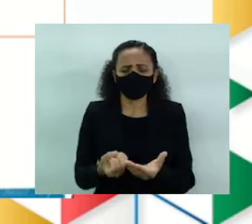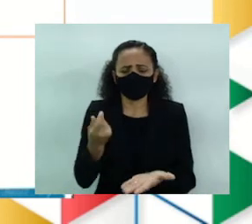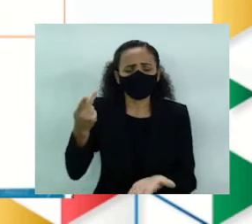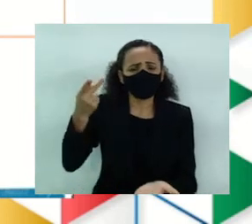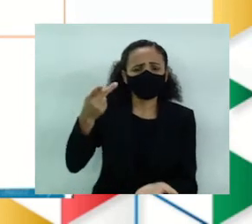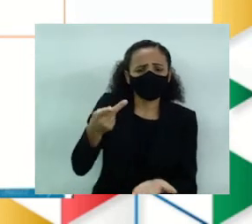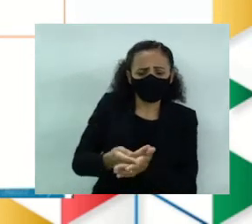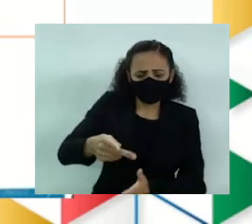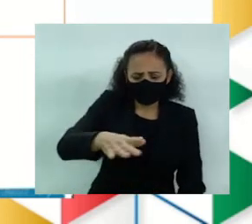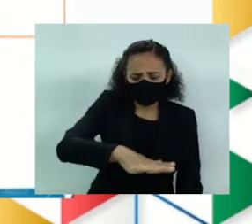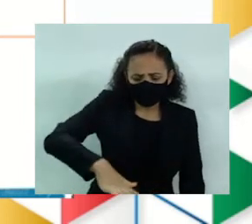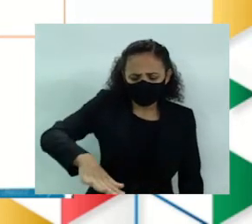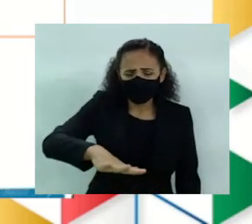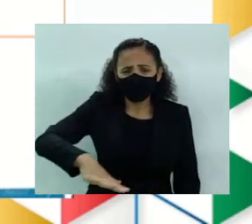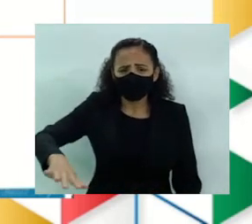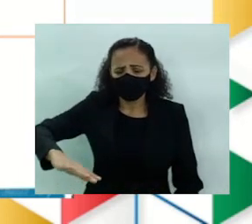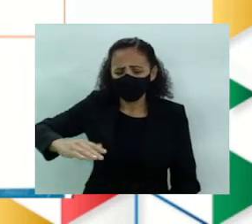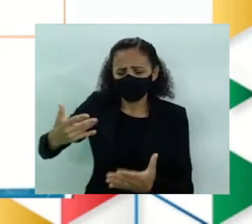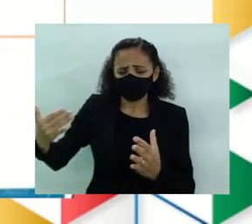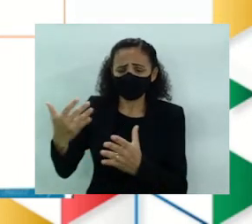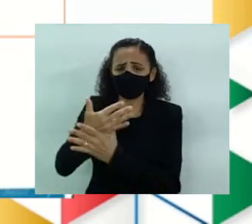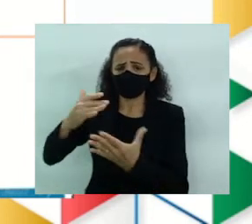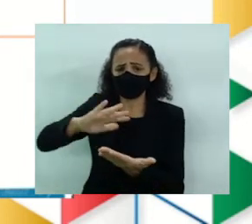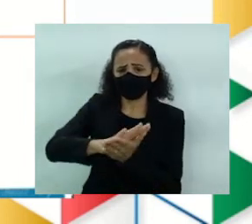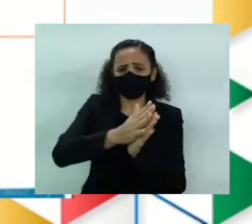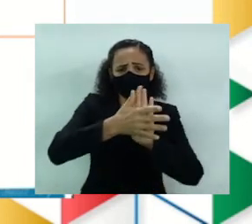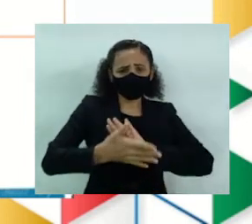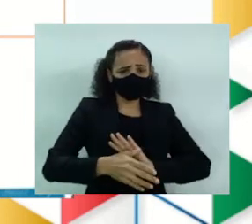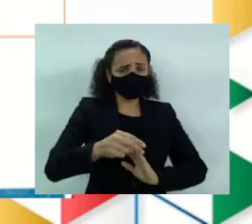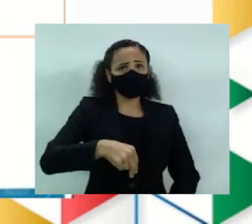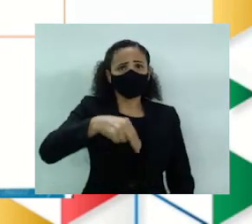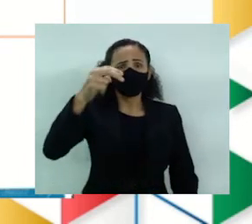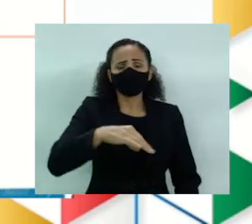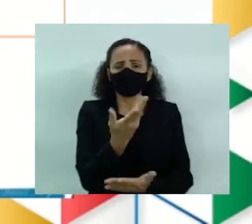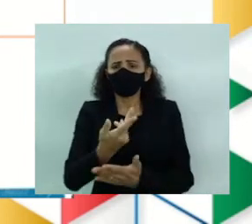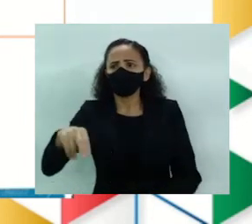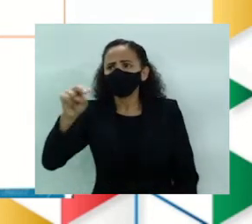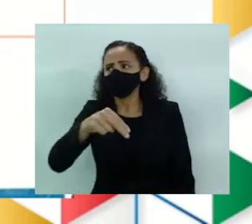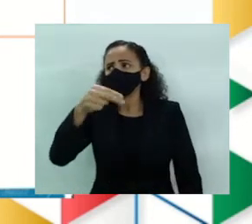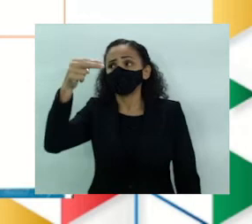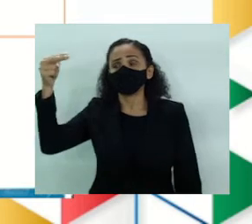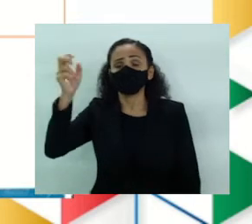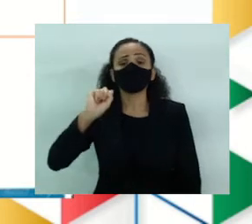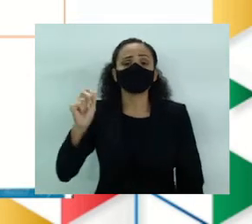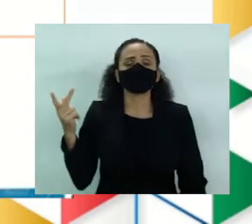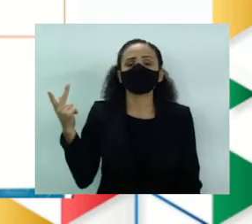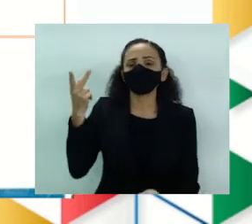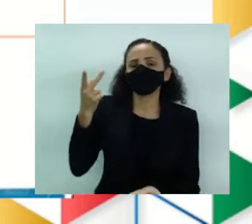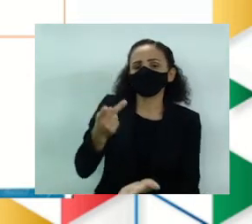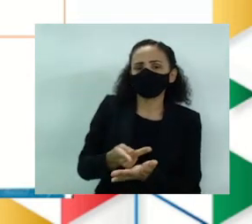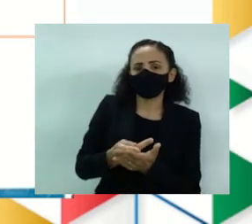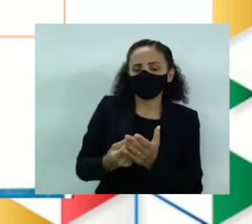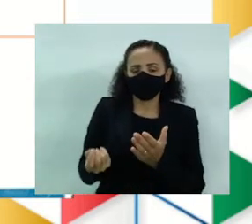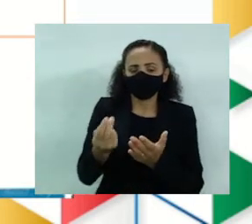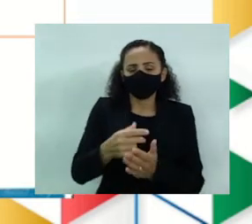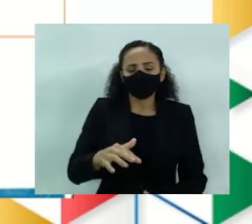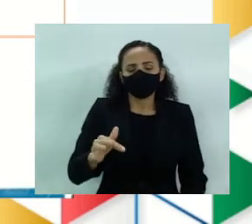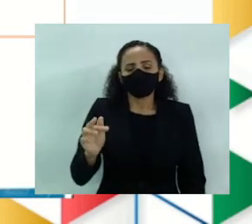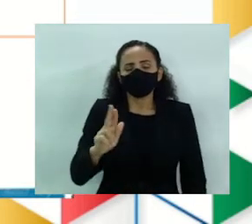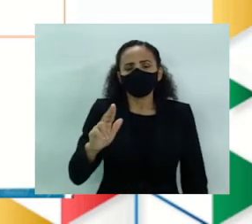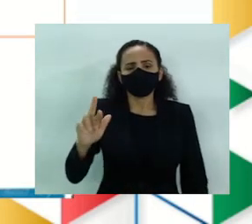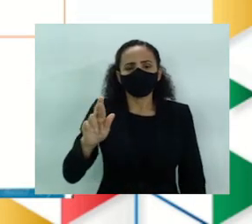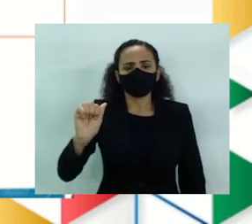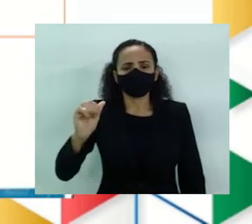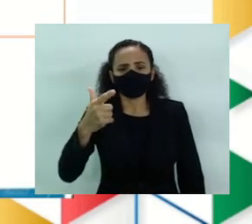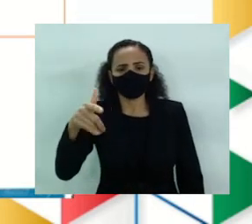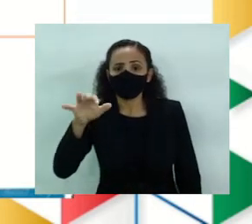cidades, bairros inteiros, tá certo? No norte do Oceano Atlântico e no nordeste do Pacífico, eles são chamados de furacões.